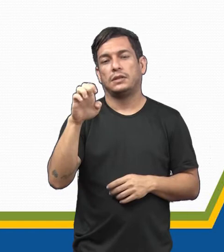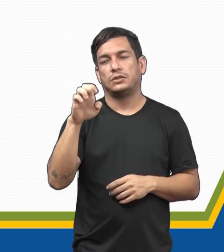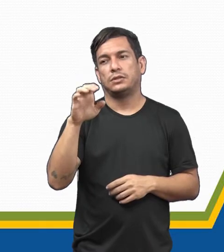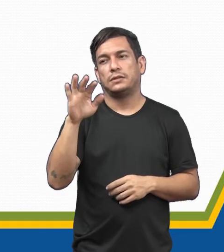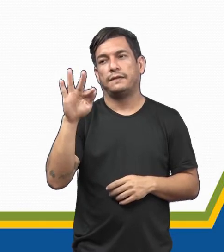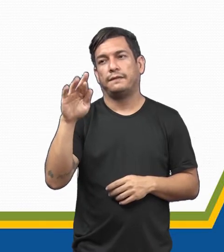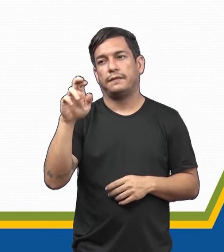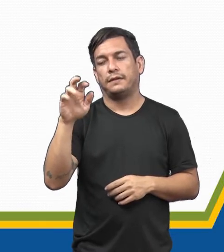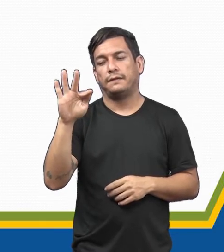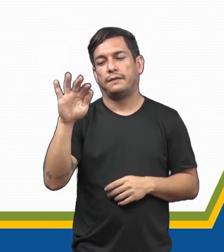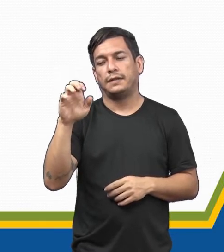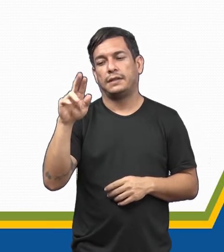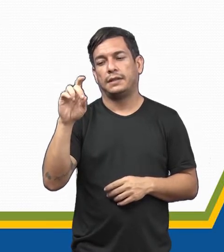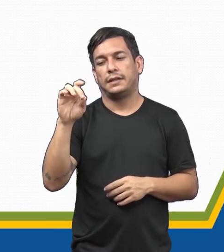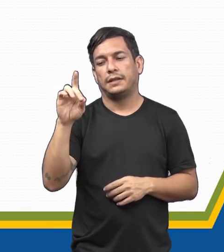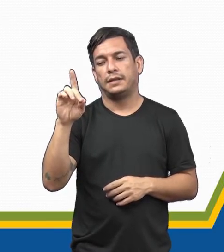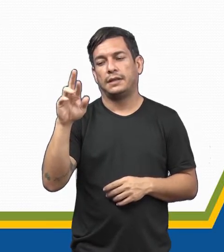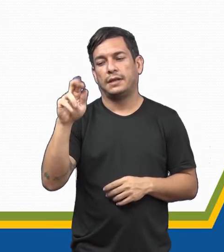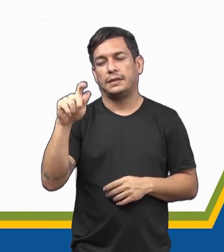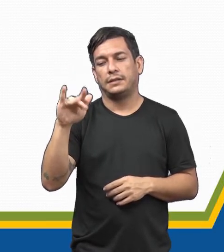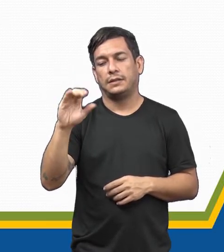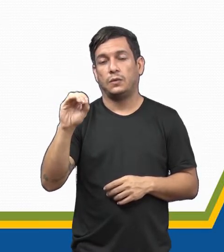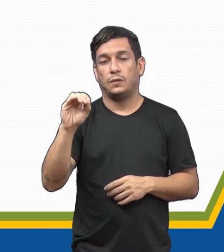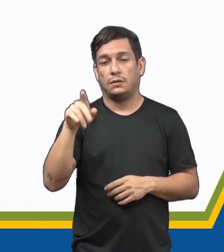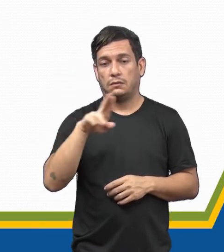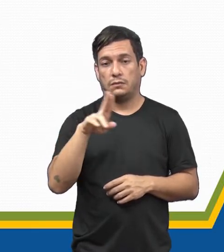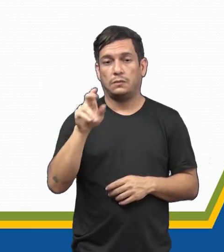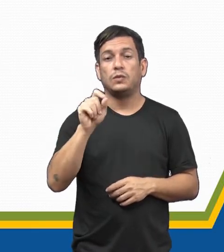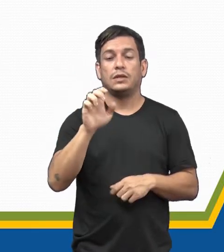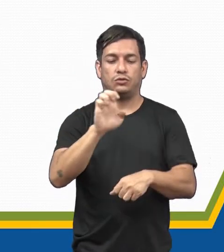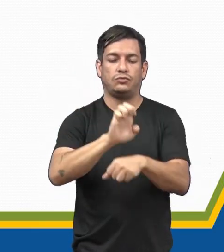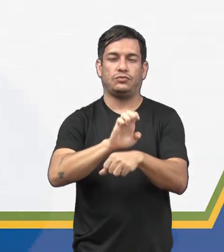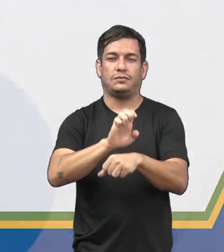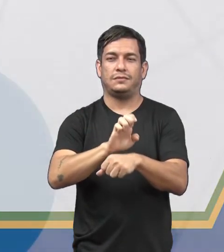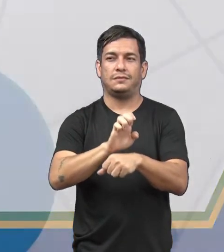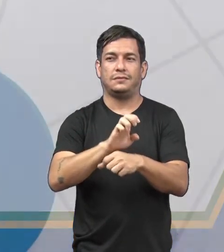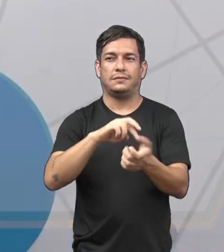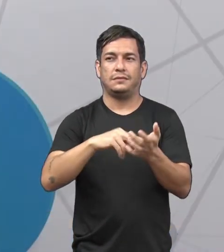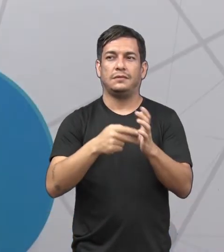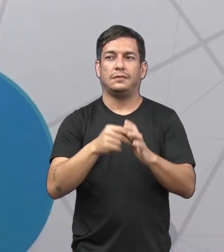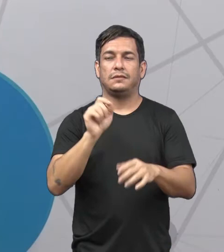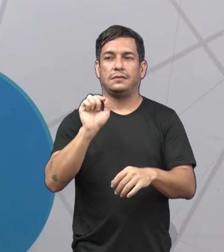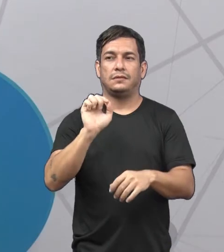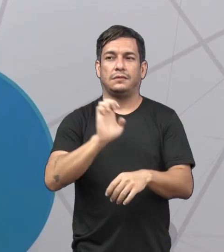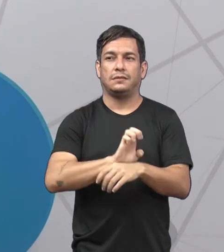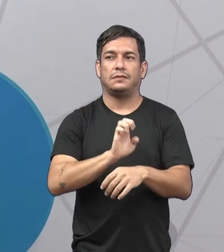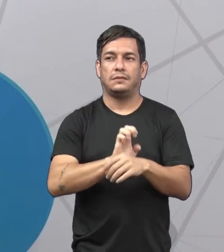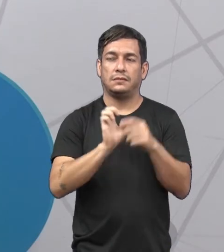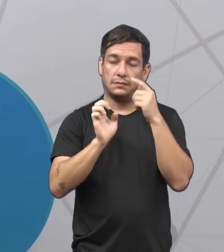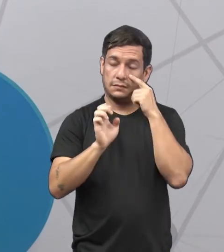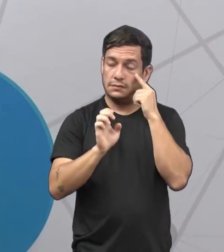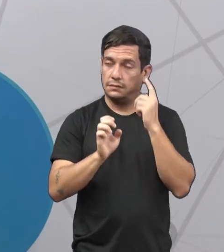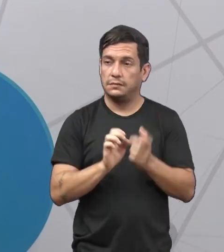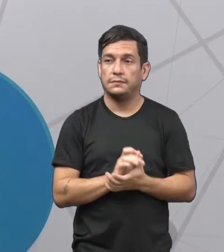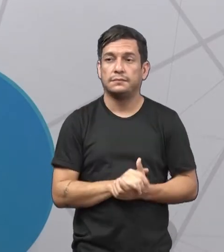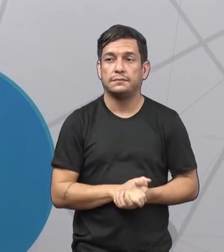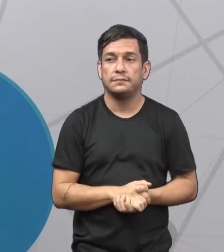federação. Então, seria aquilo que nós chamamos de Estado. Então, são unidades da federação.